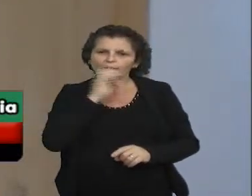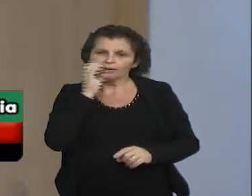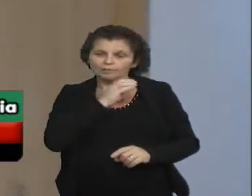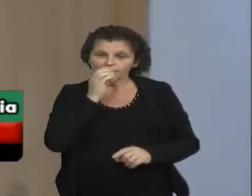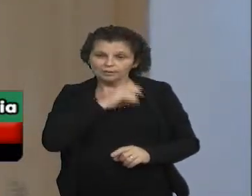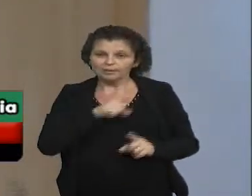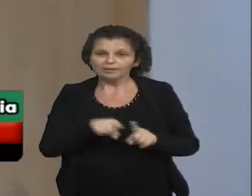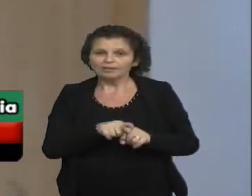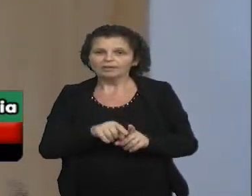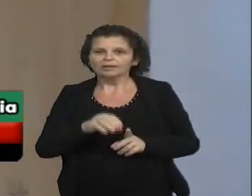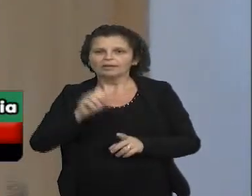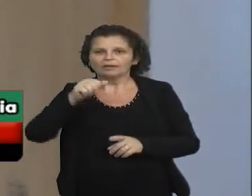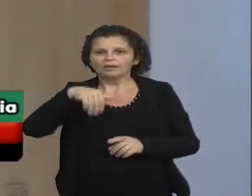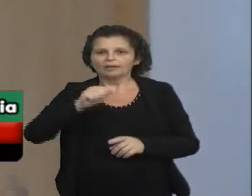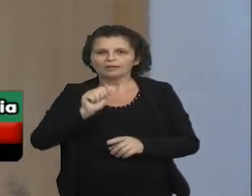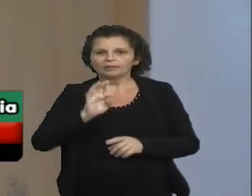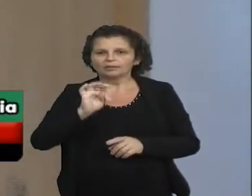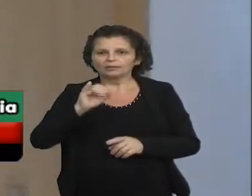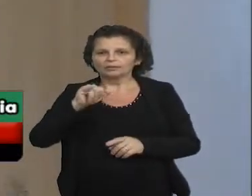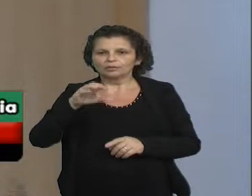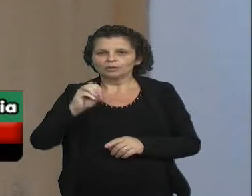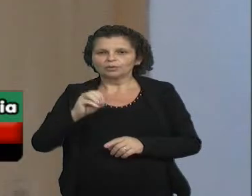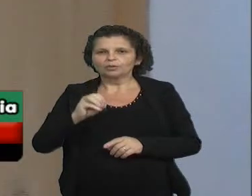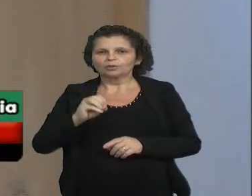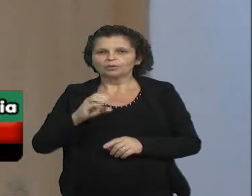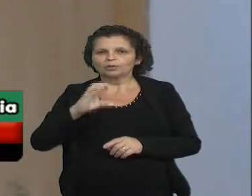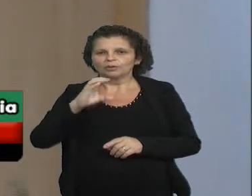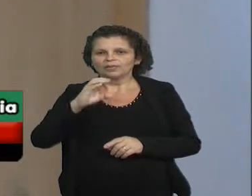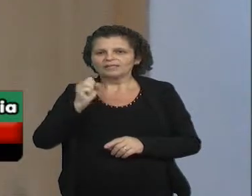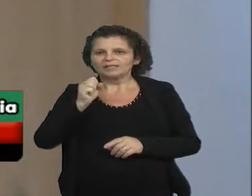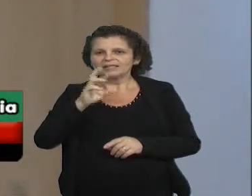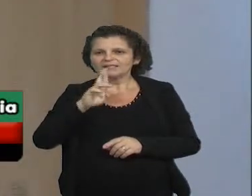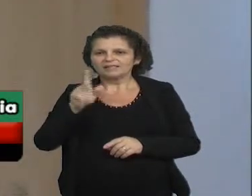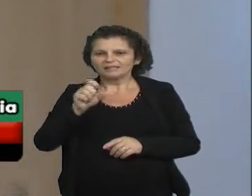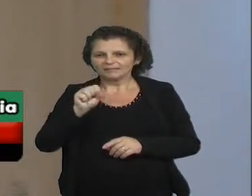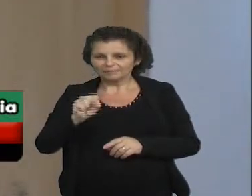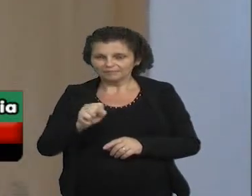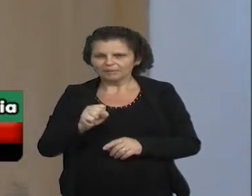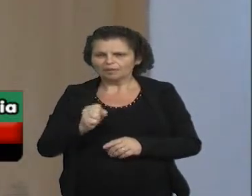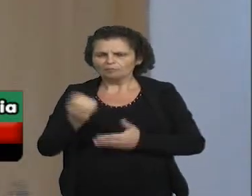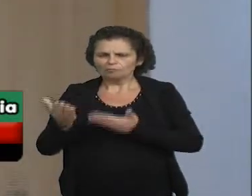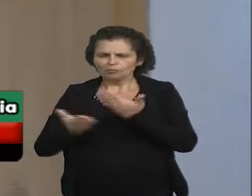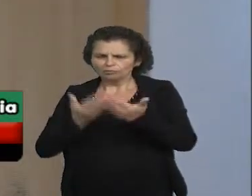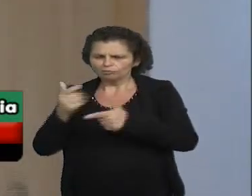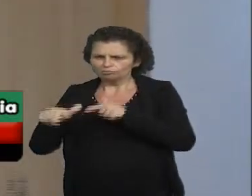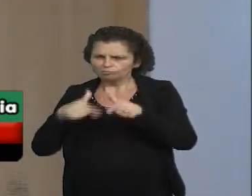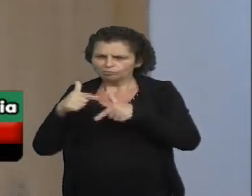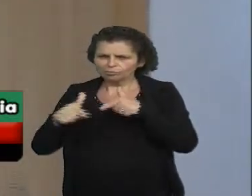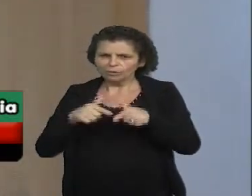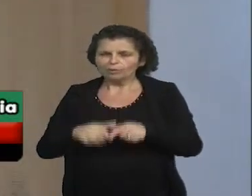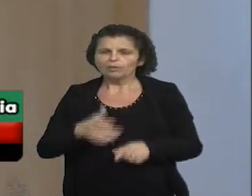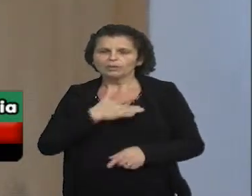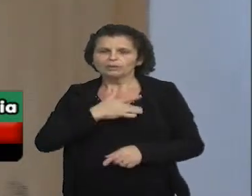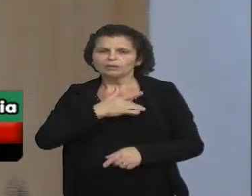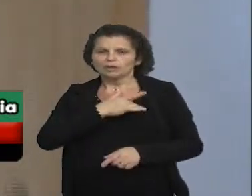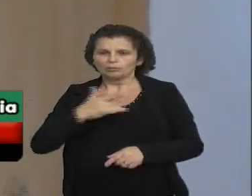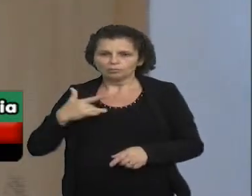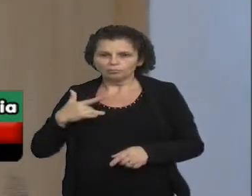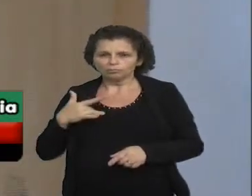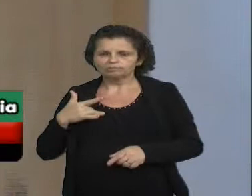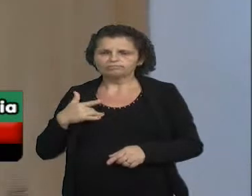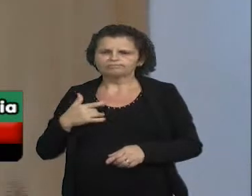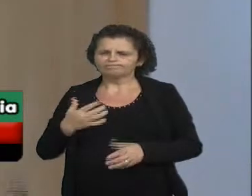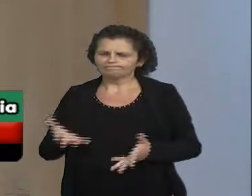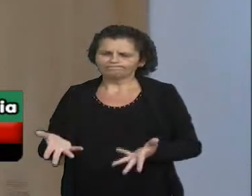emergência, senhor Antônio César dos Santos, mais conhecido como César, pelos serviços prestados em Osasco na área de saúde, com